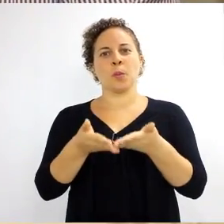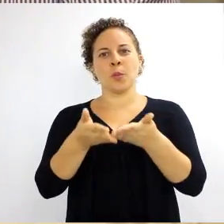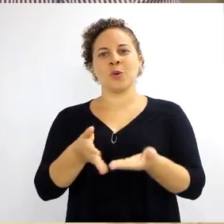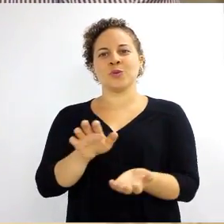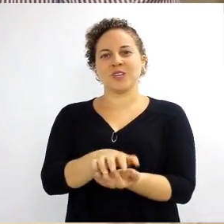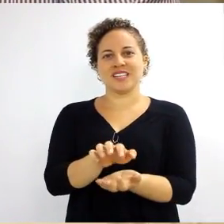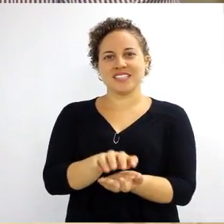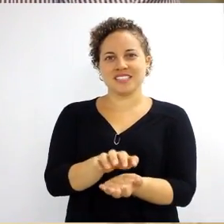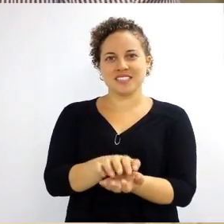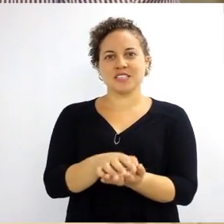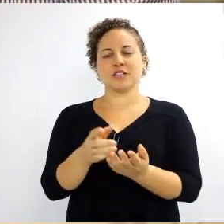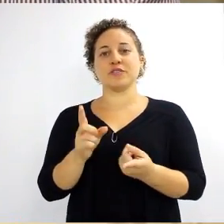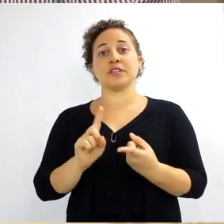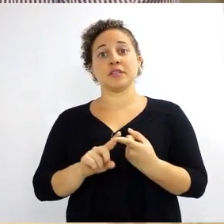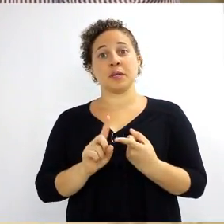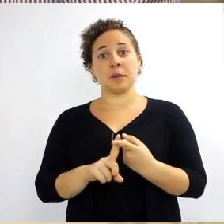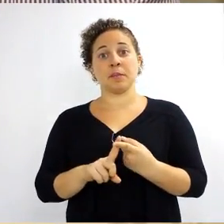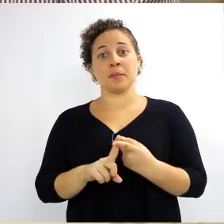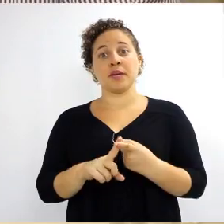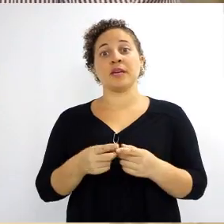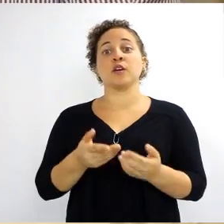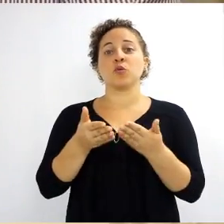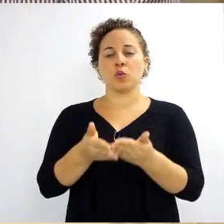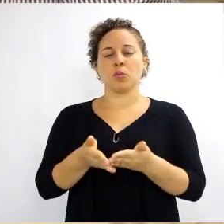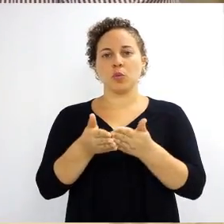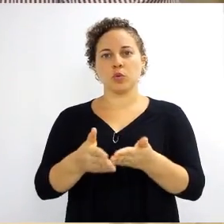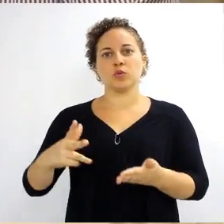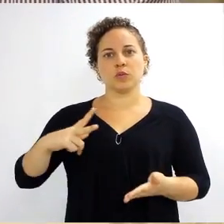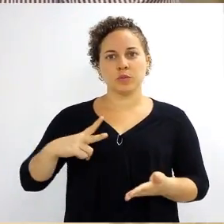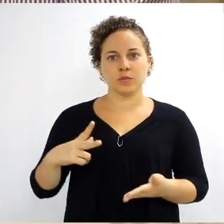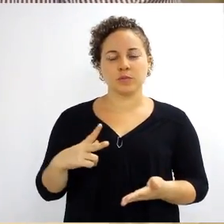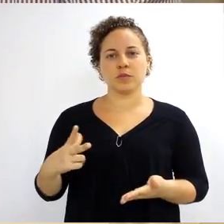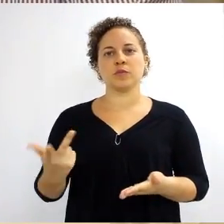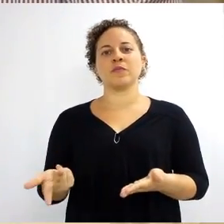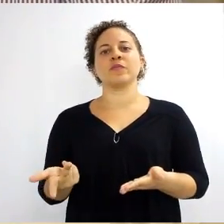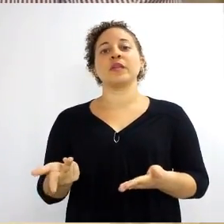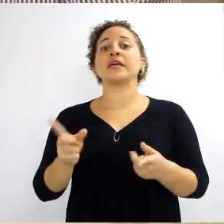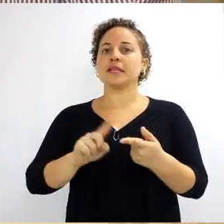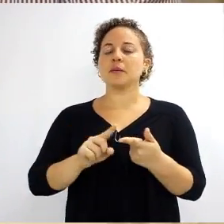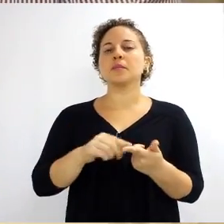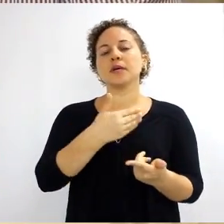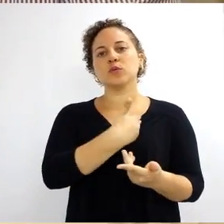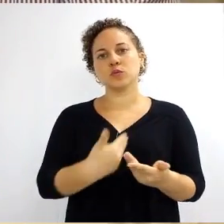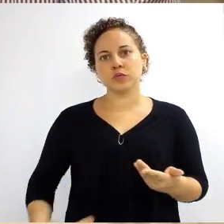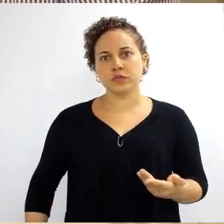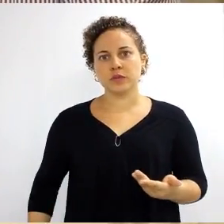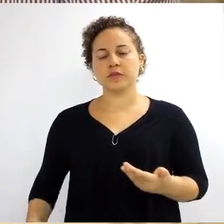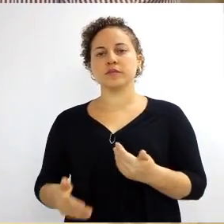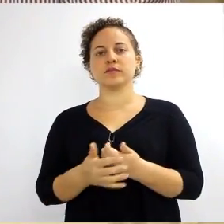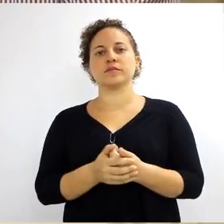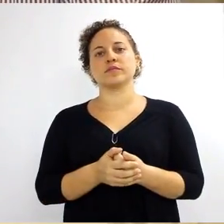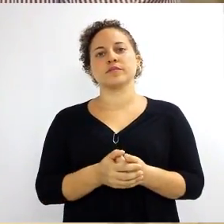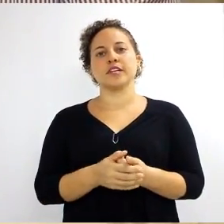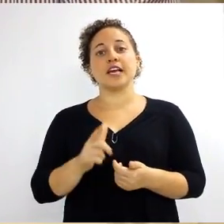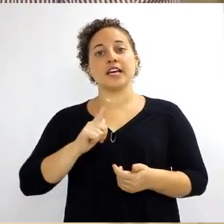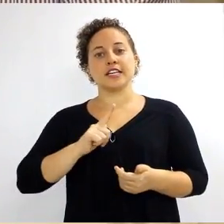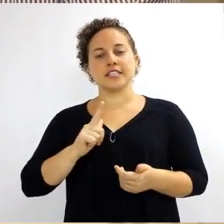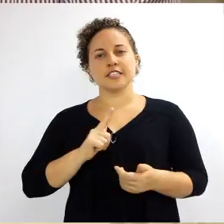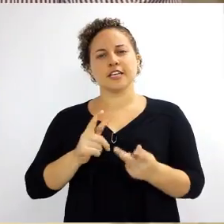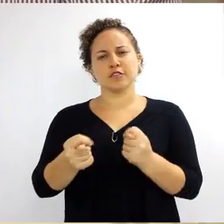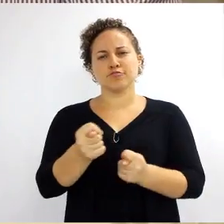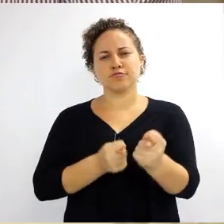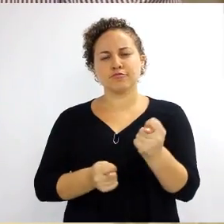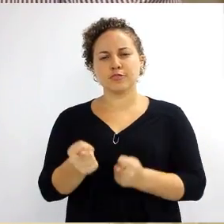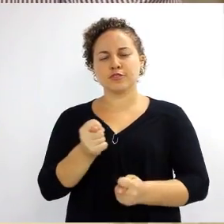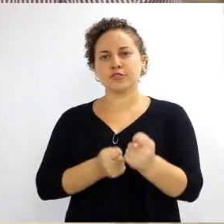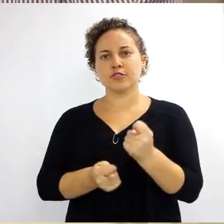já que nós estamos aqui no Recife, mas ajudam o porto privativo, o porto público, né? a conter, a